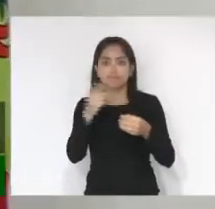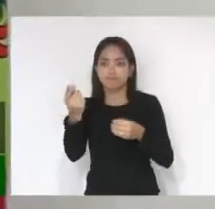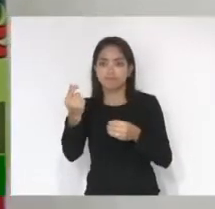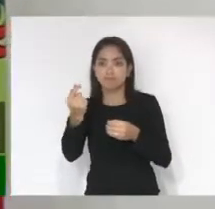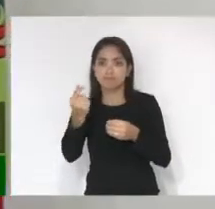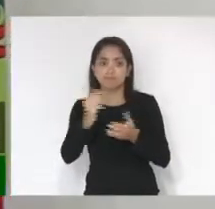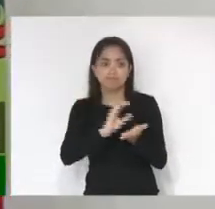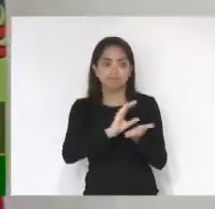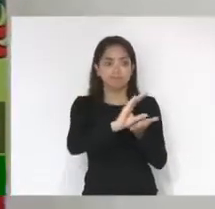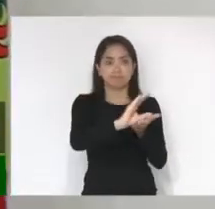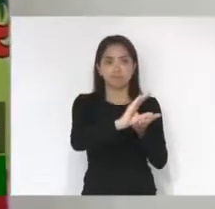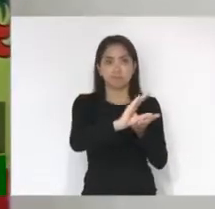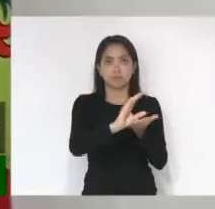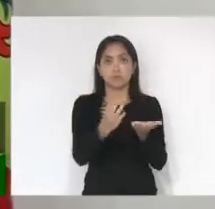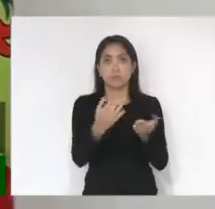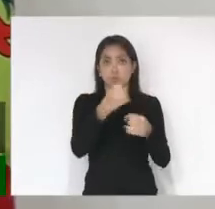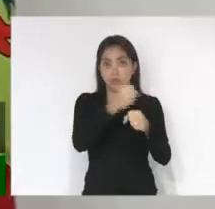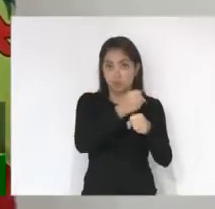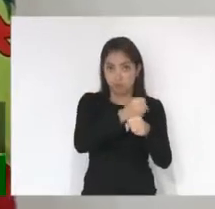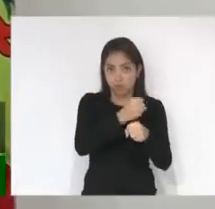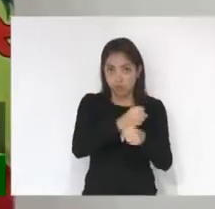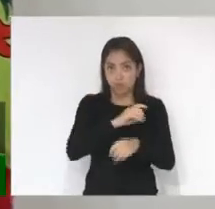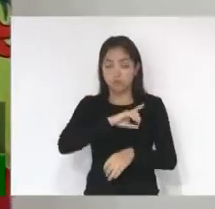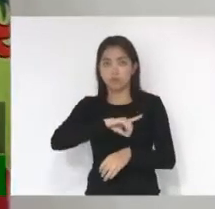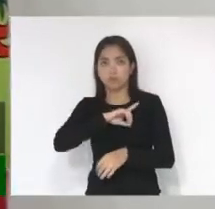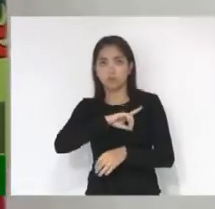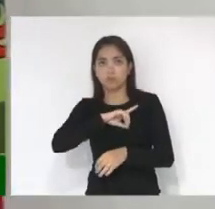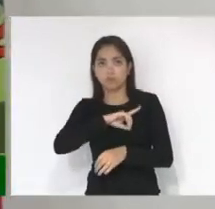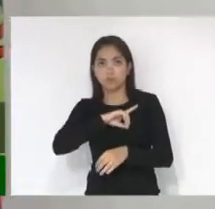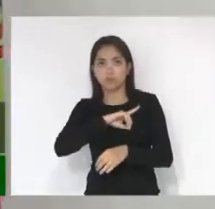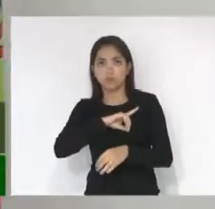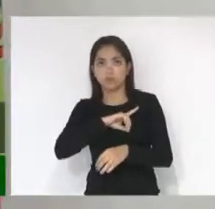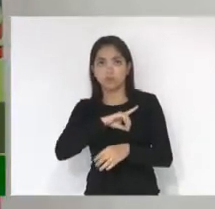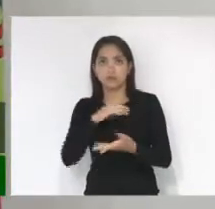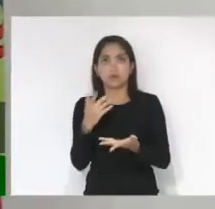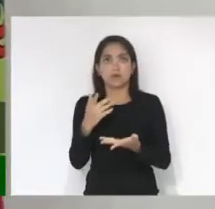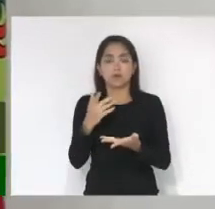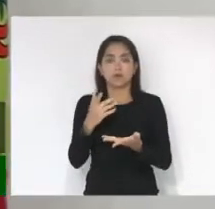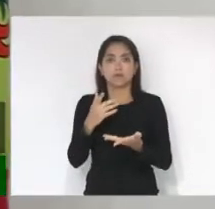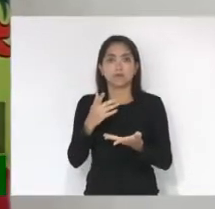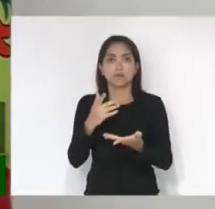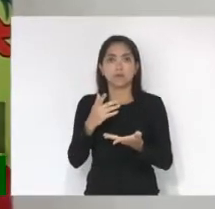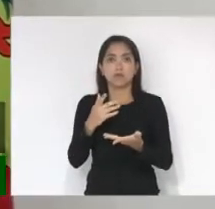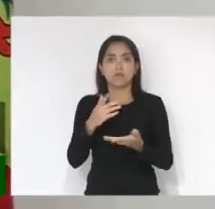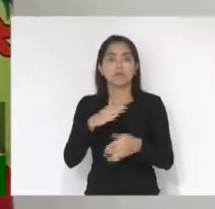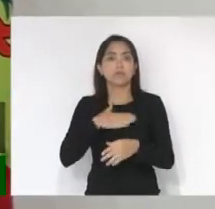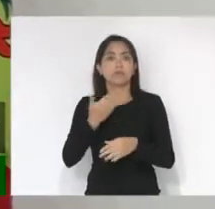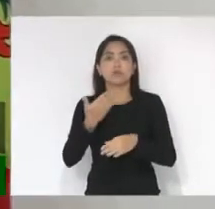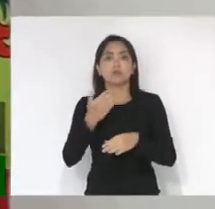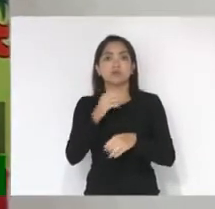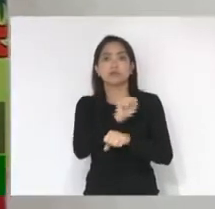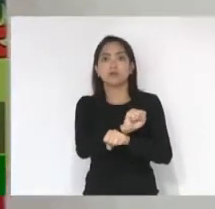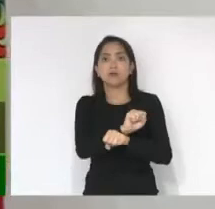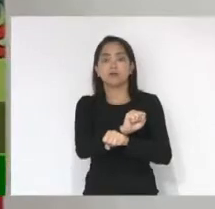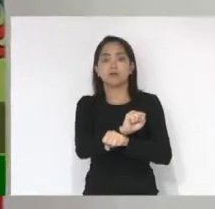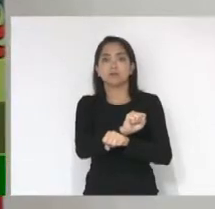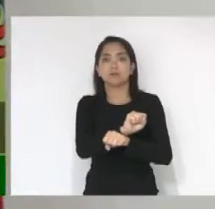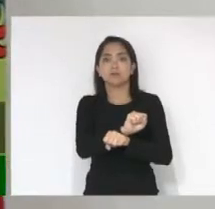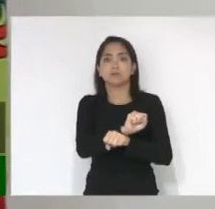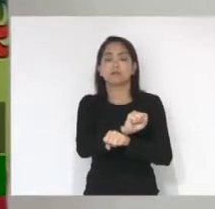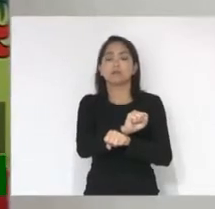grande qualidade, que é uma obra de uma delegacia civil. De repente, essa obra para. Então, nós estamos